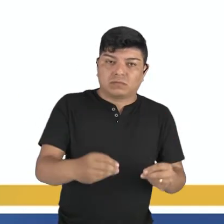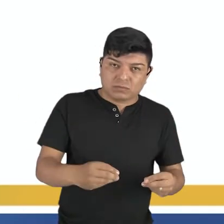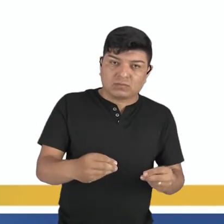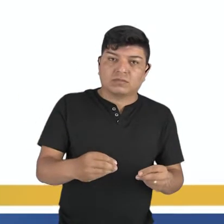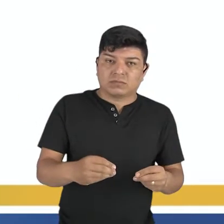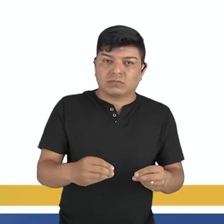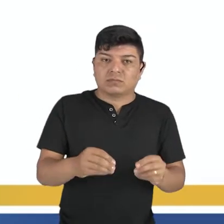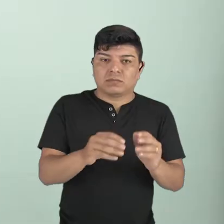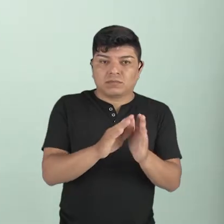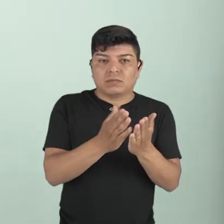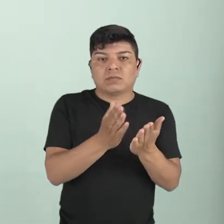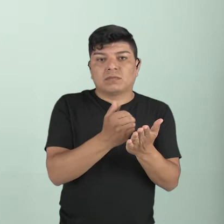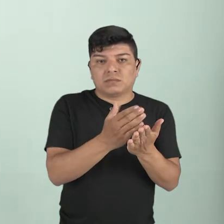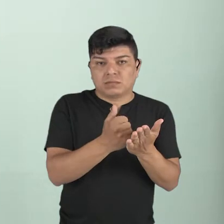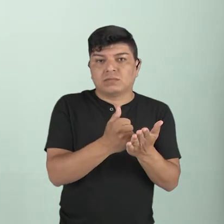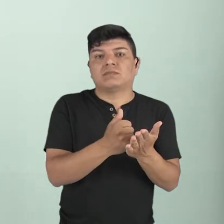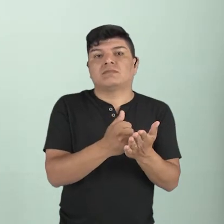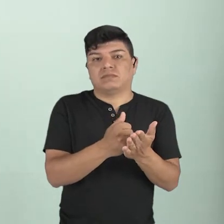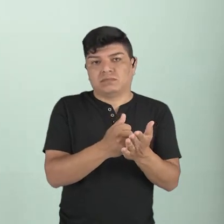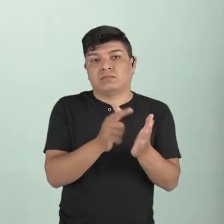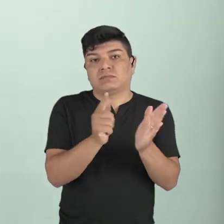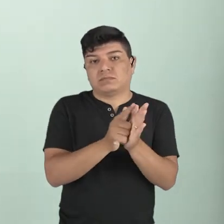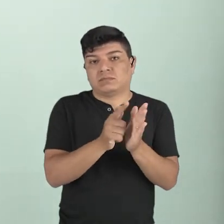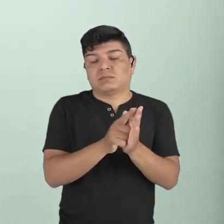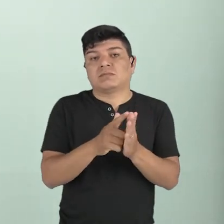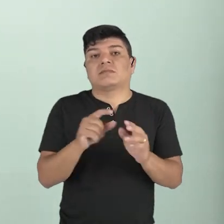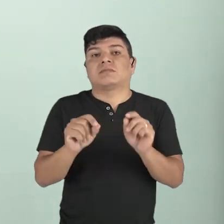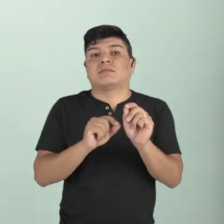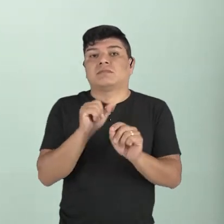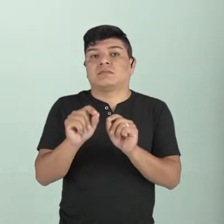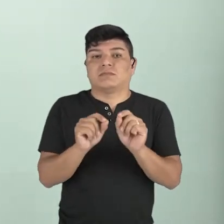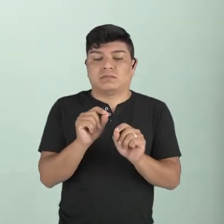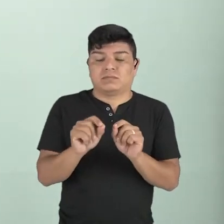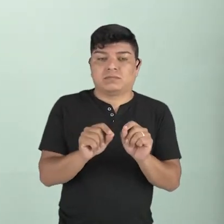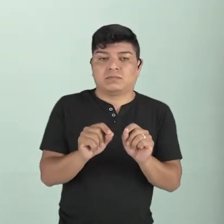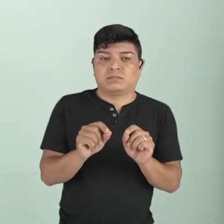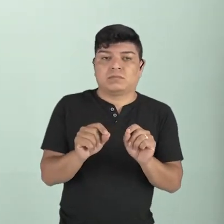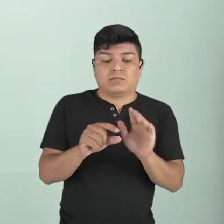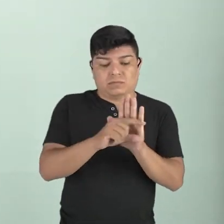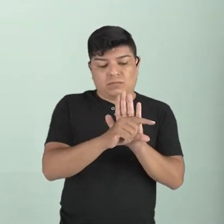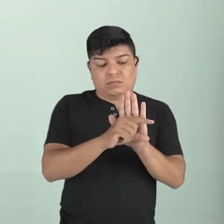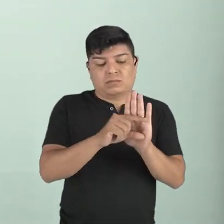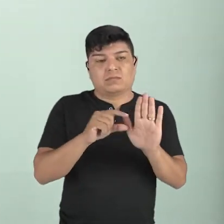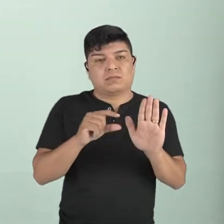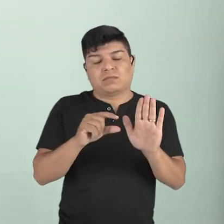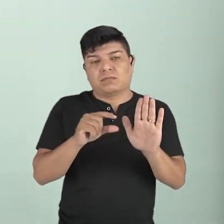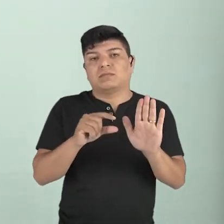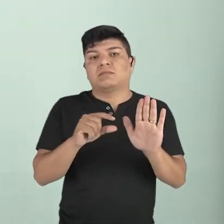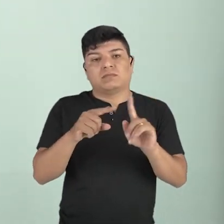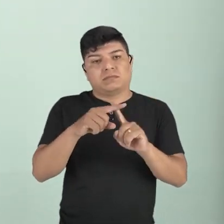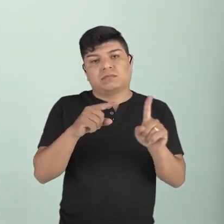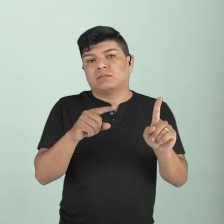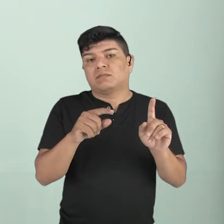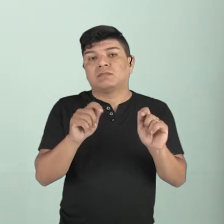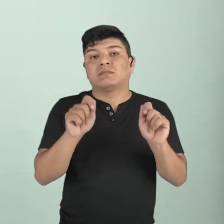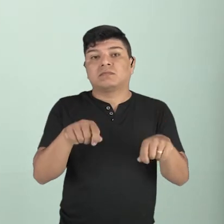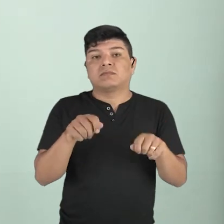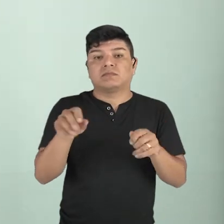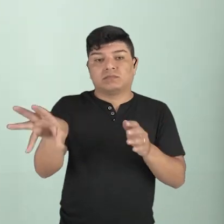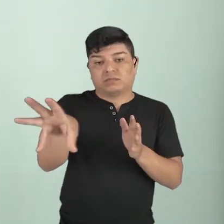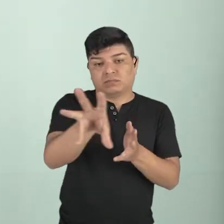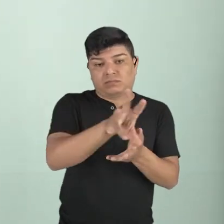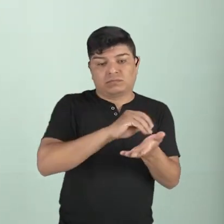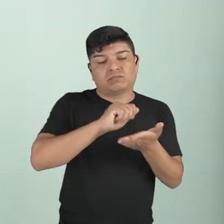das páginas. Gente, fichar é isso, você vai pegar um parágrafo ou meio parágrafo e